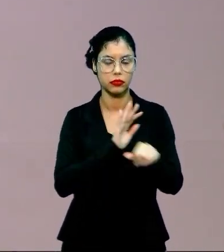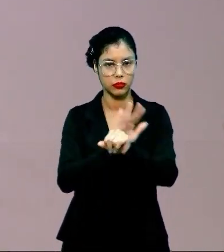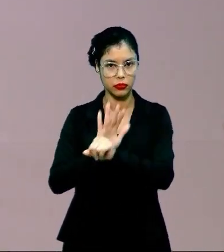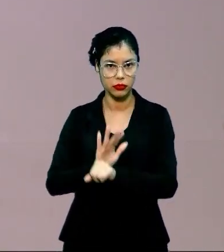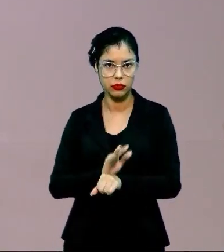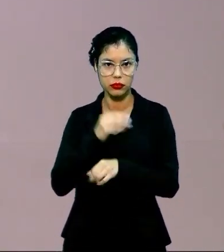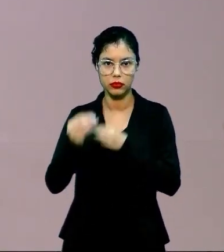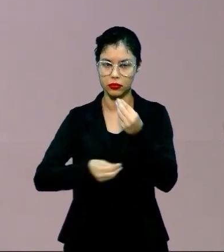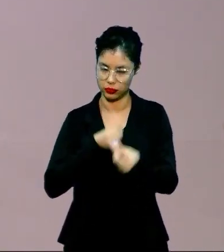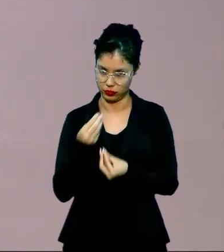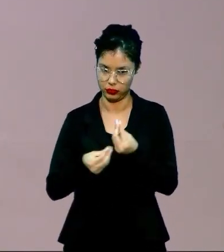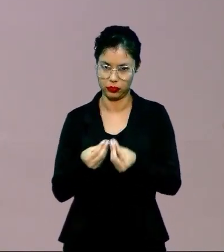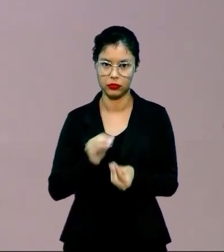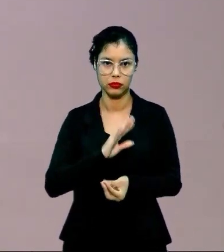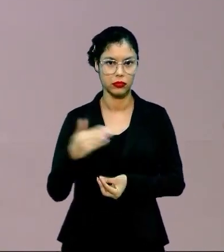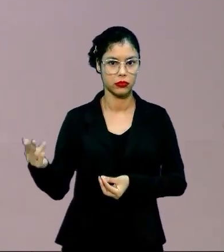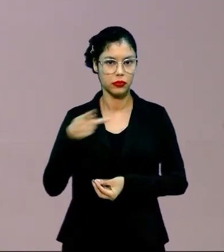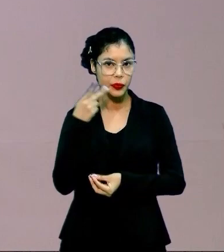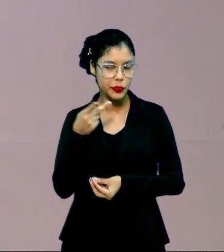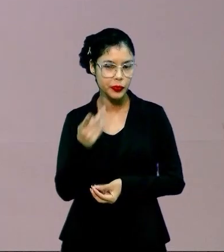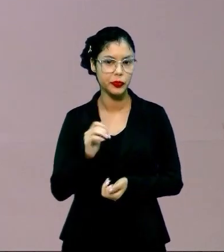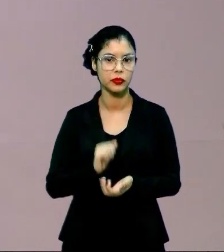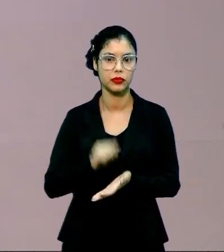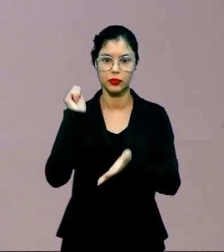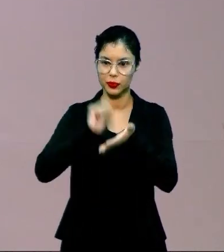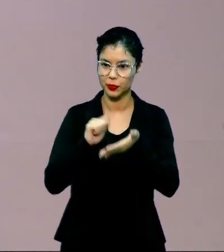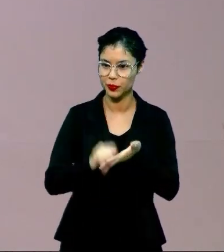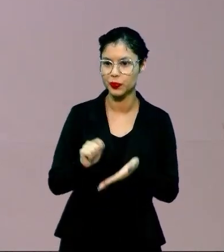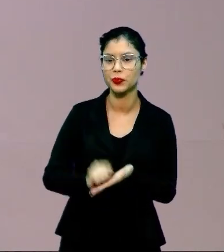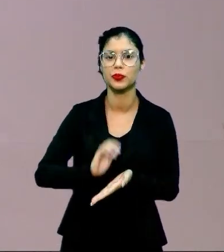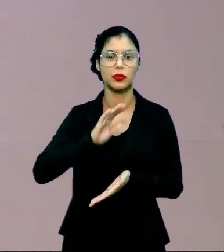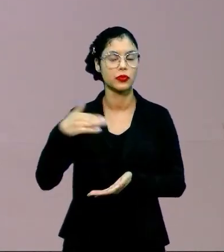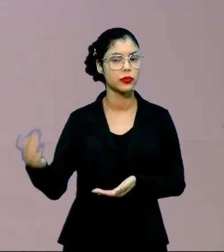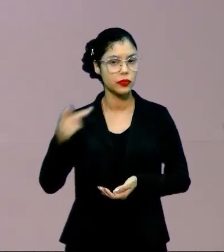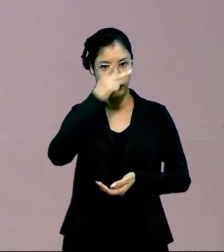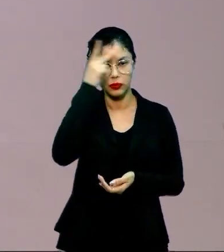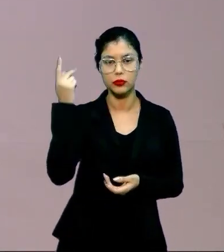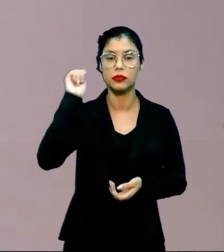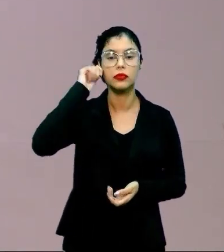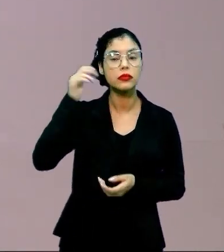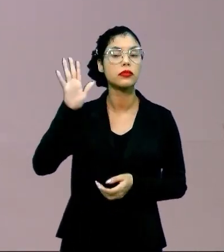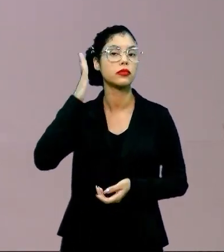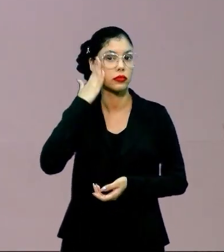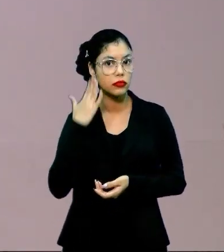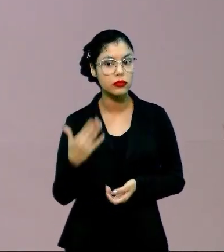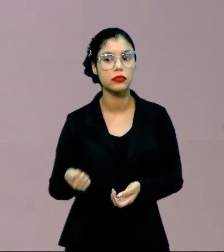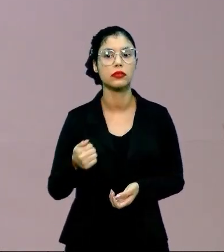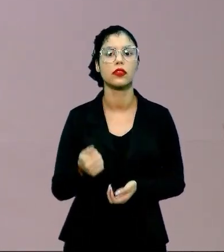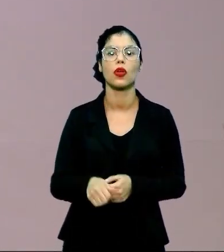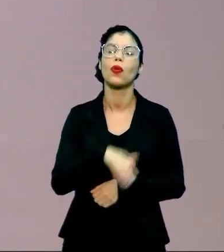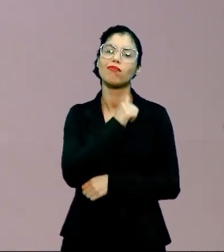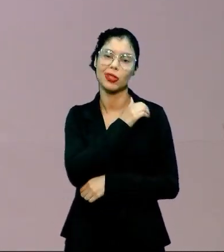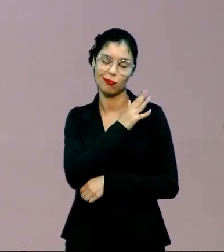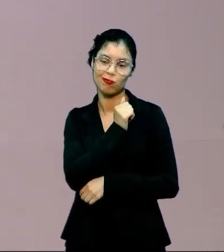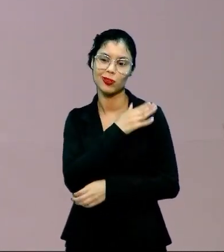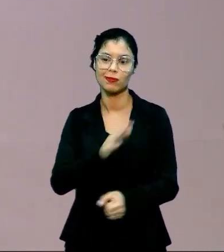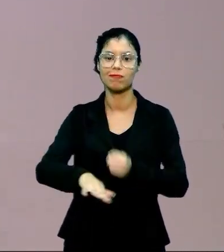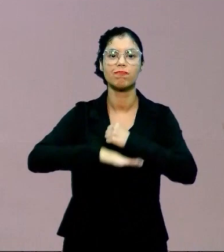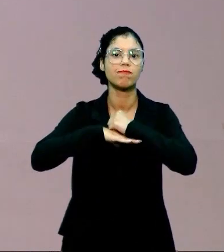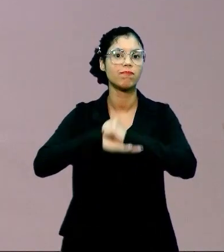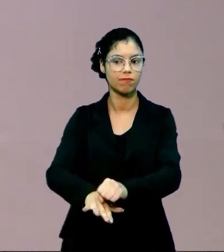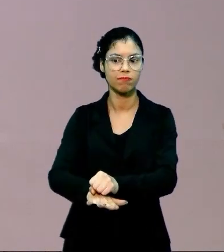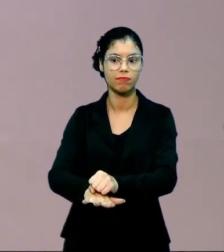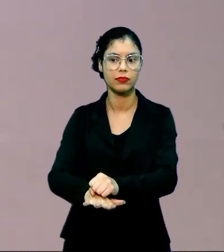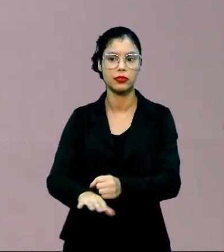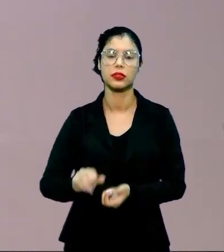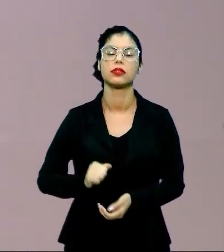Então, quando a gente fala de escritor e quando a gente fala de pessoa negra, a gente sabe que o preconceito racial no Brasil